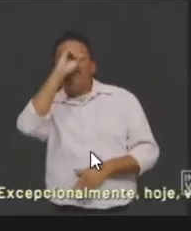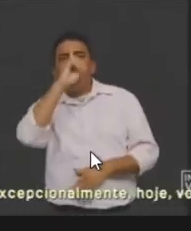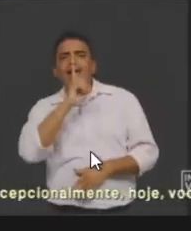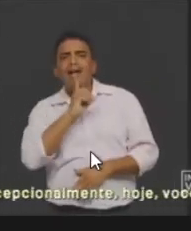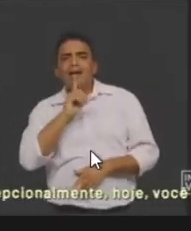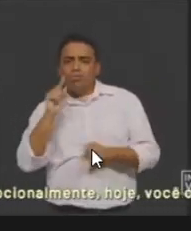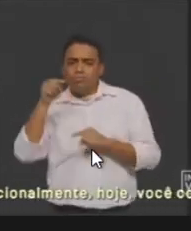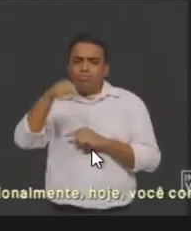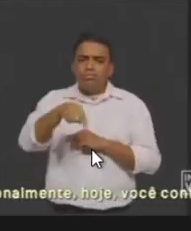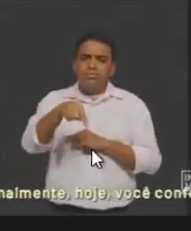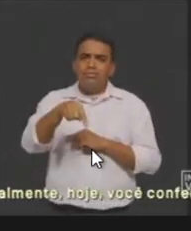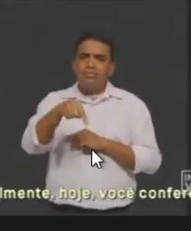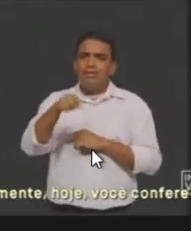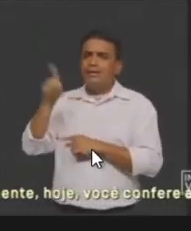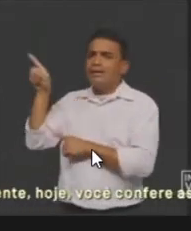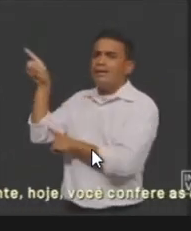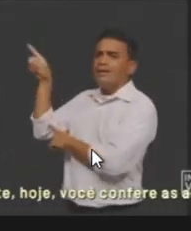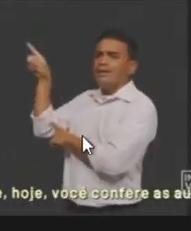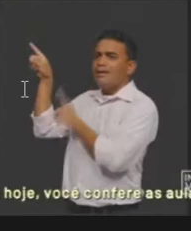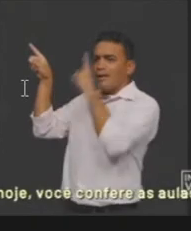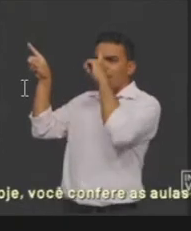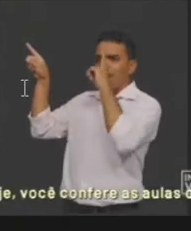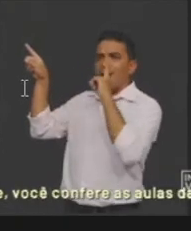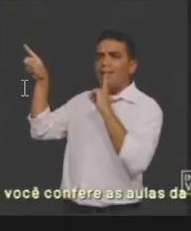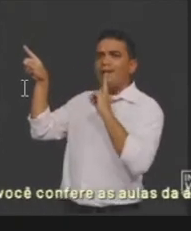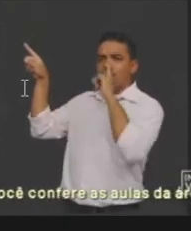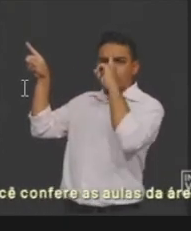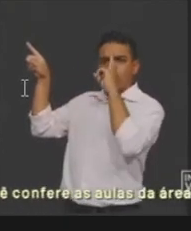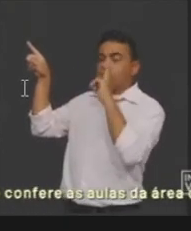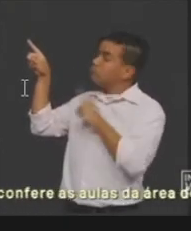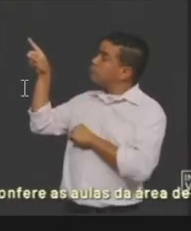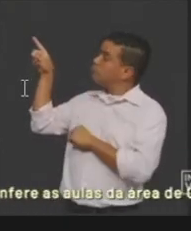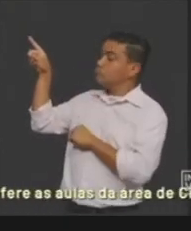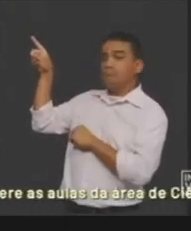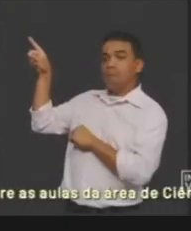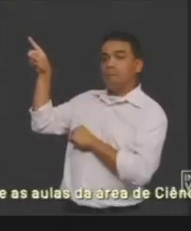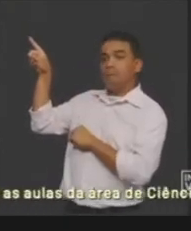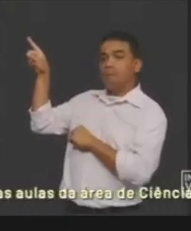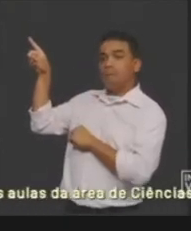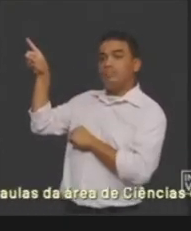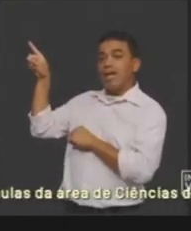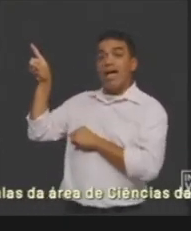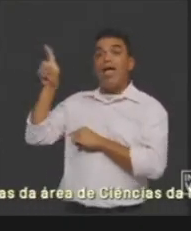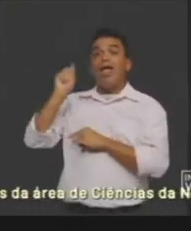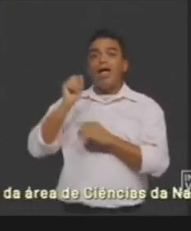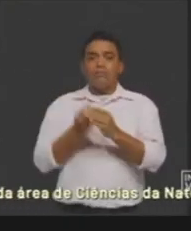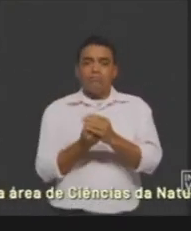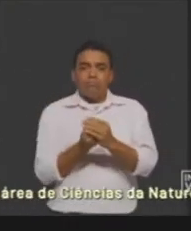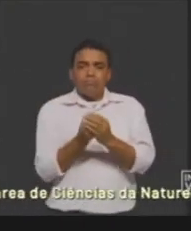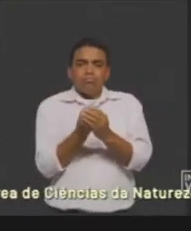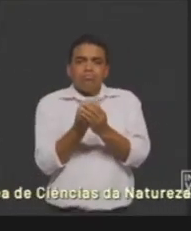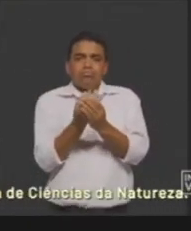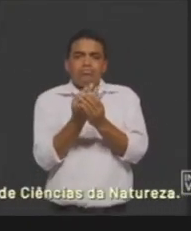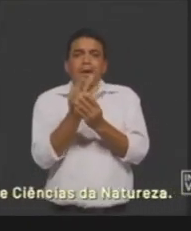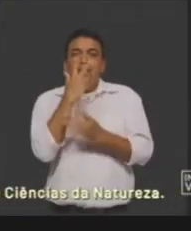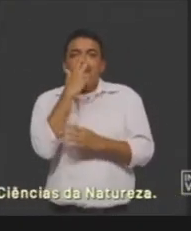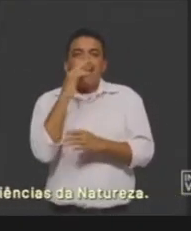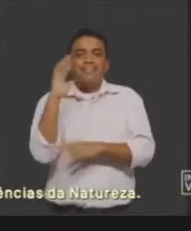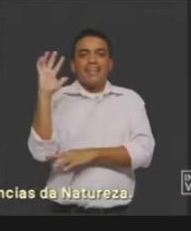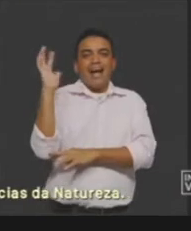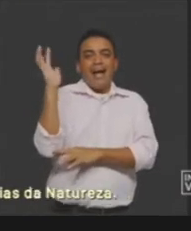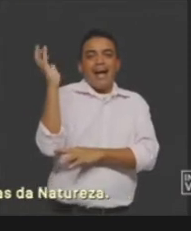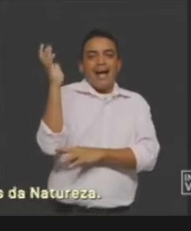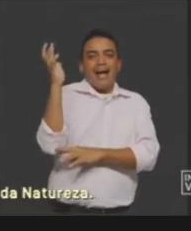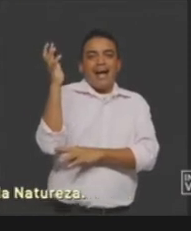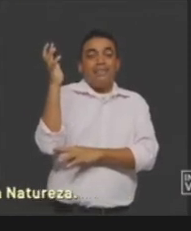ela. Tá bem aqui, ó, é um broto. Ou seja, ela brotou como se fosse um galho de uma árvore, né?